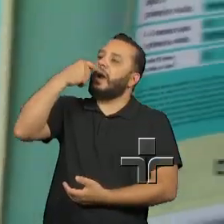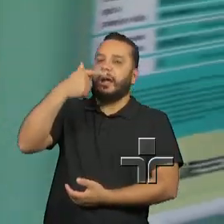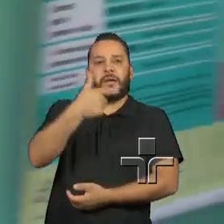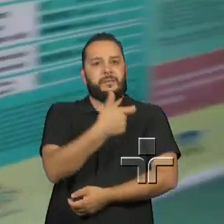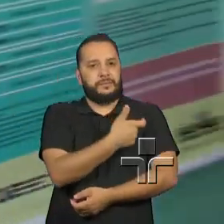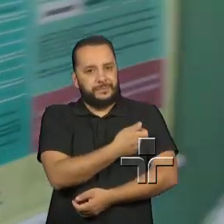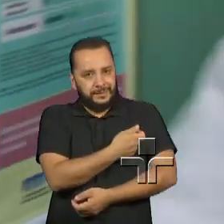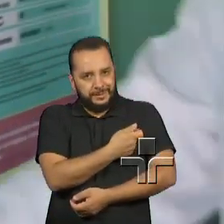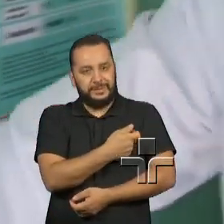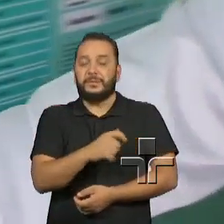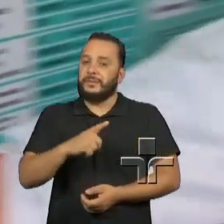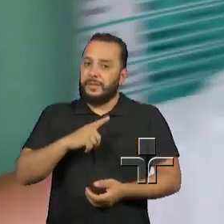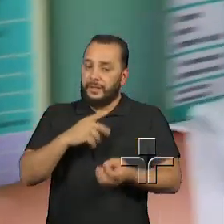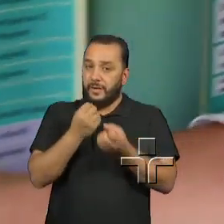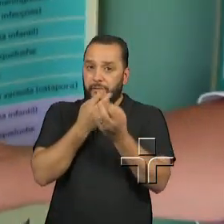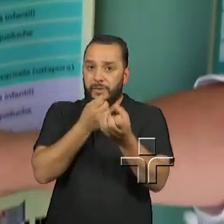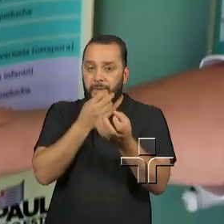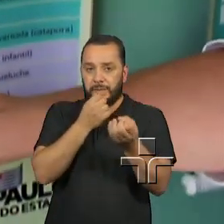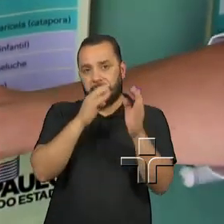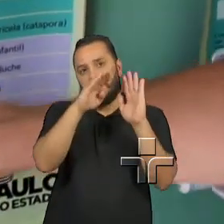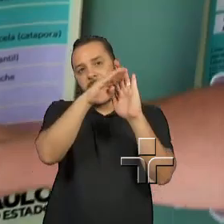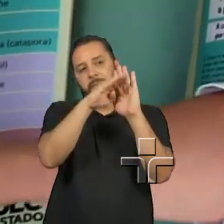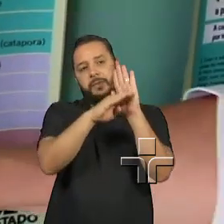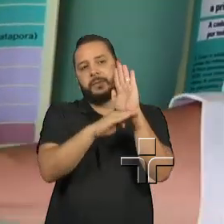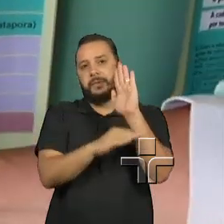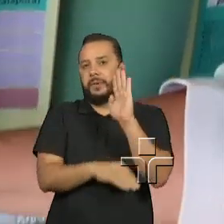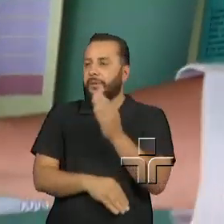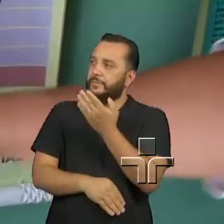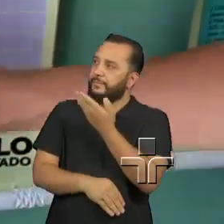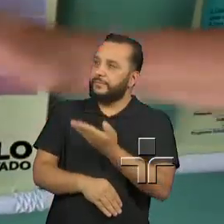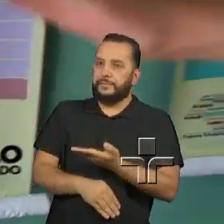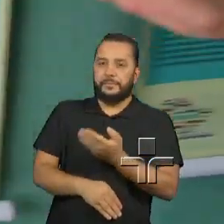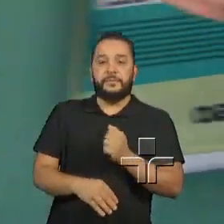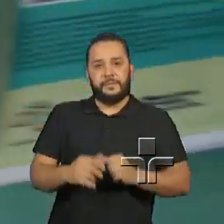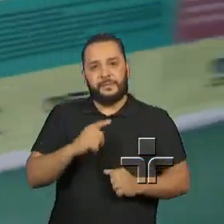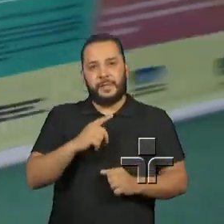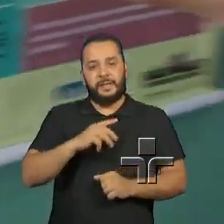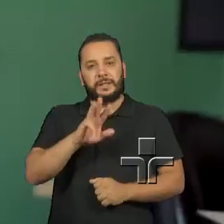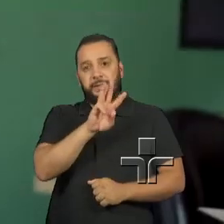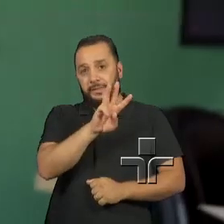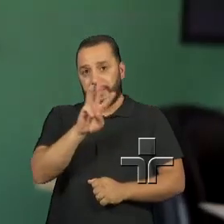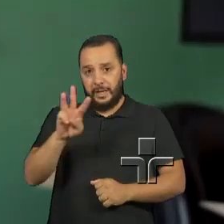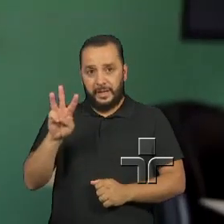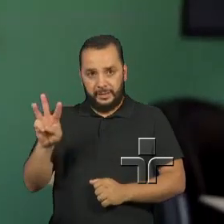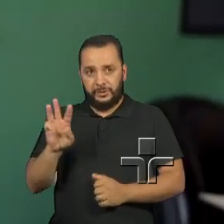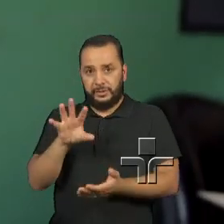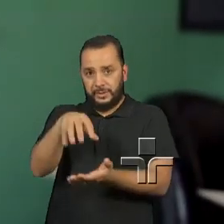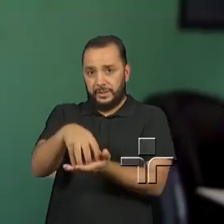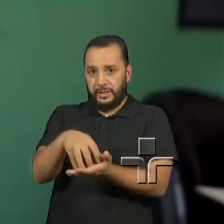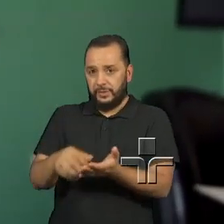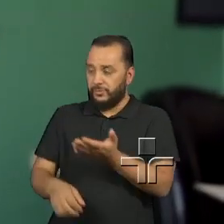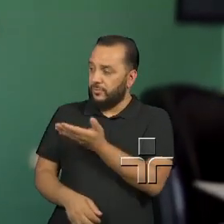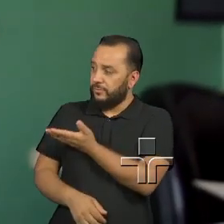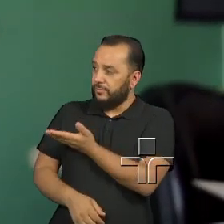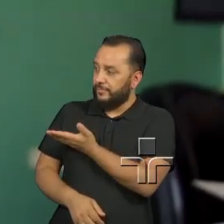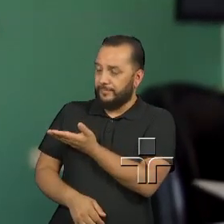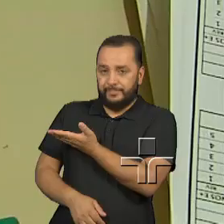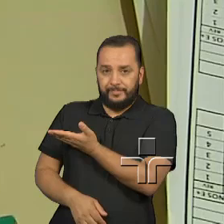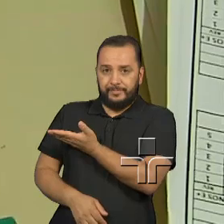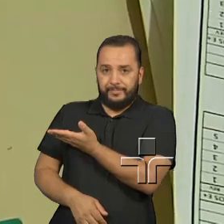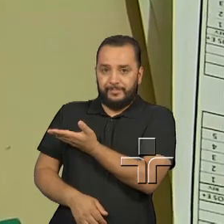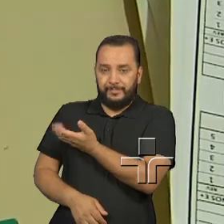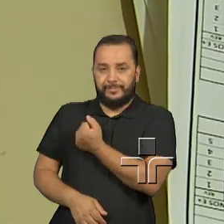As informações de vacinação estão disponibilizadas no site do Centro de Vigilância